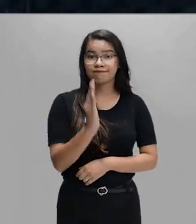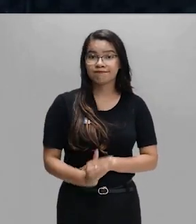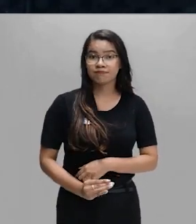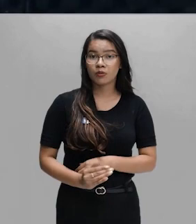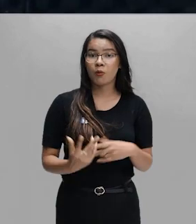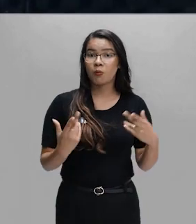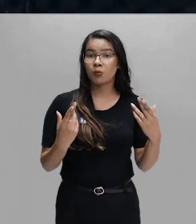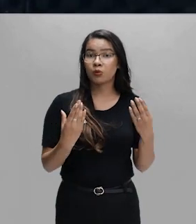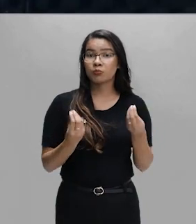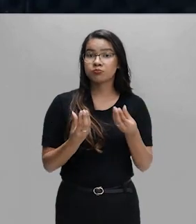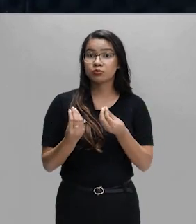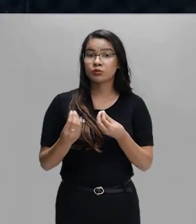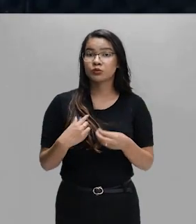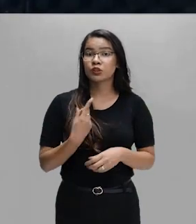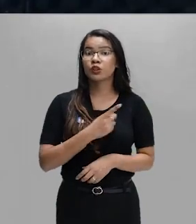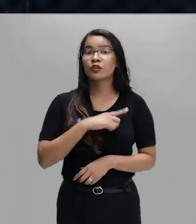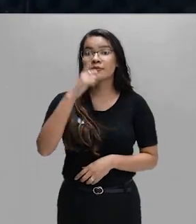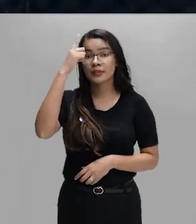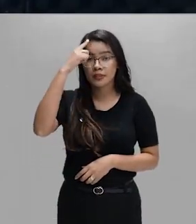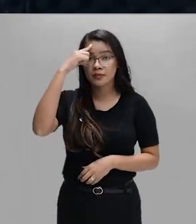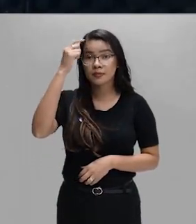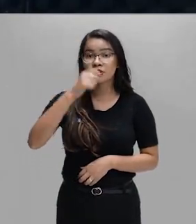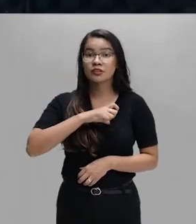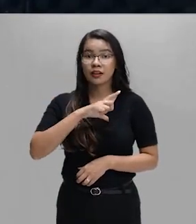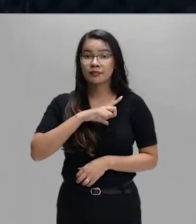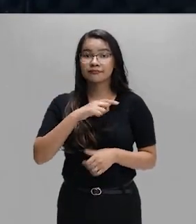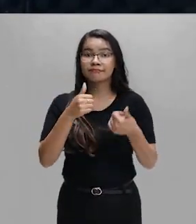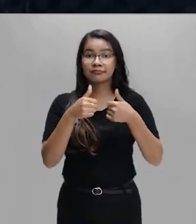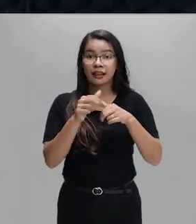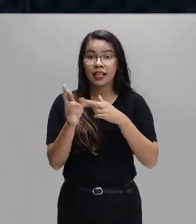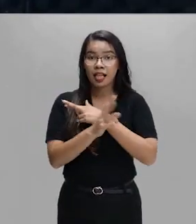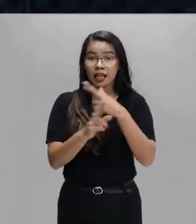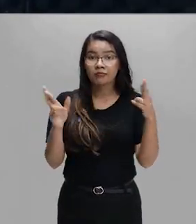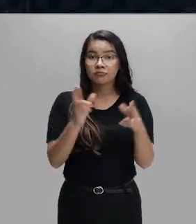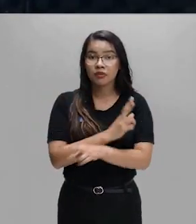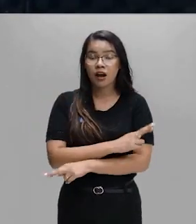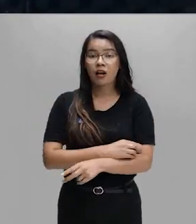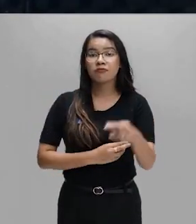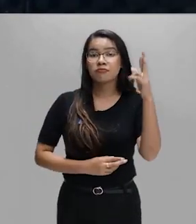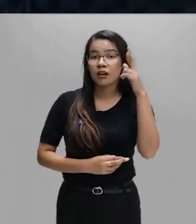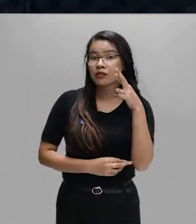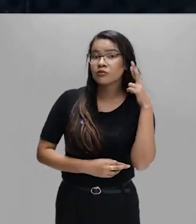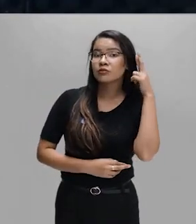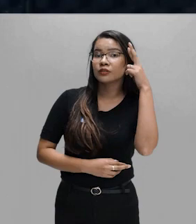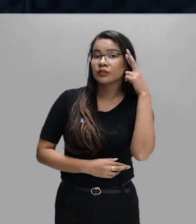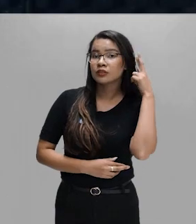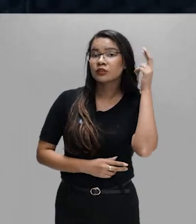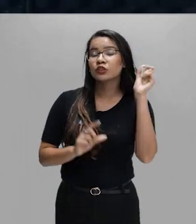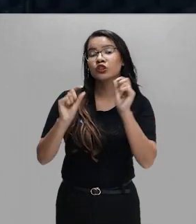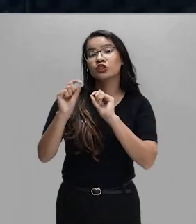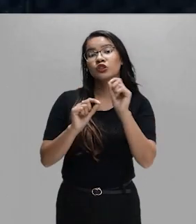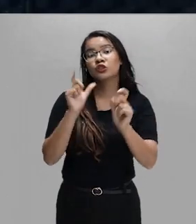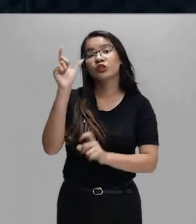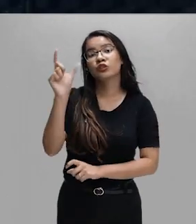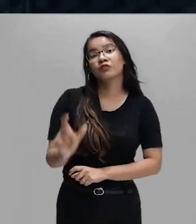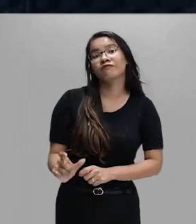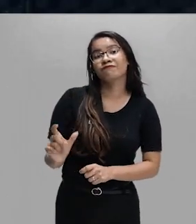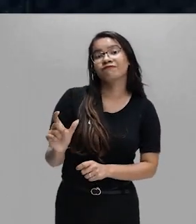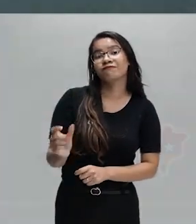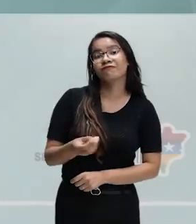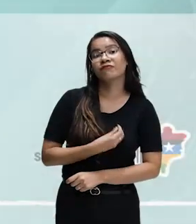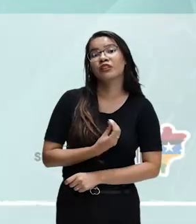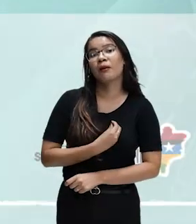gente pensa sobre criminalidade e violência no Brasil tem a ver com isso também. Tem a ver com esse raciocínio de condição de vida muito